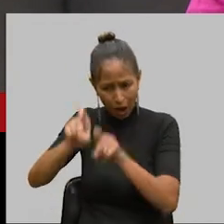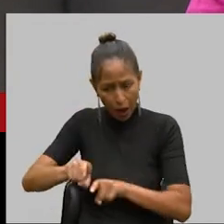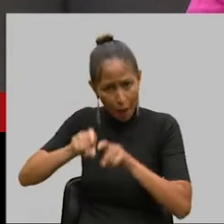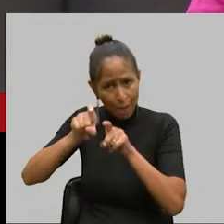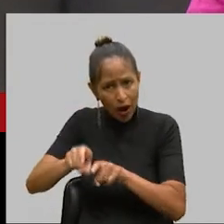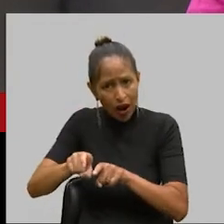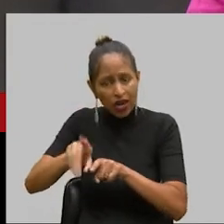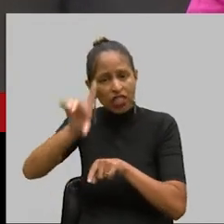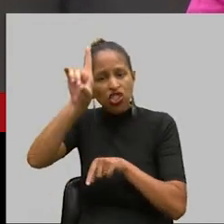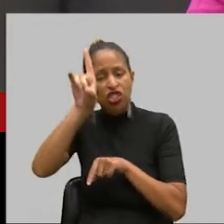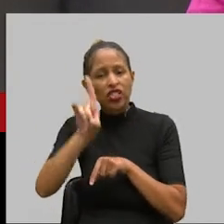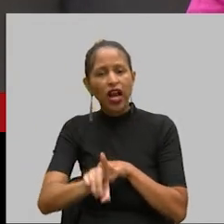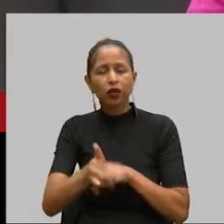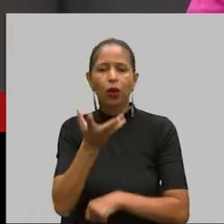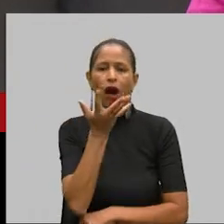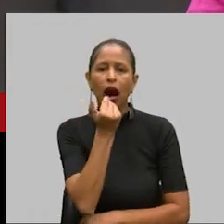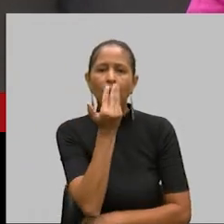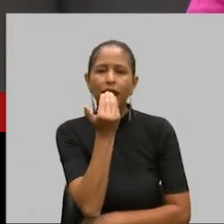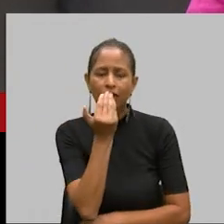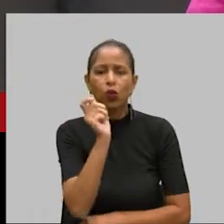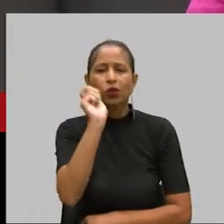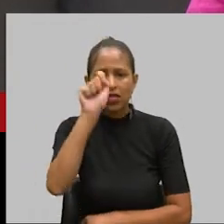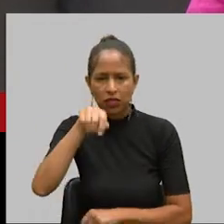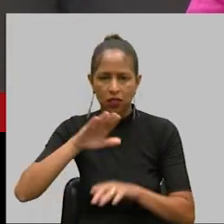tenham direito à alimentação